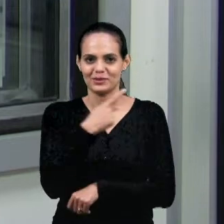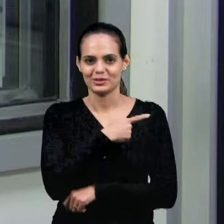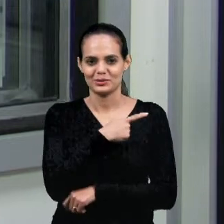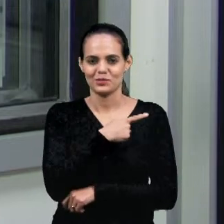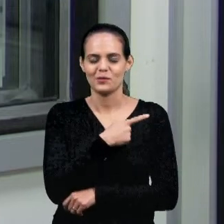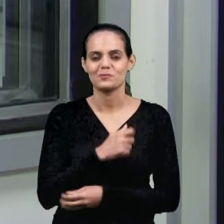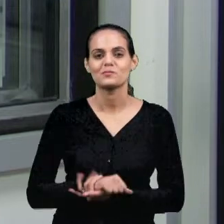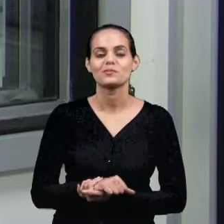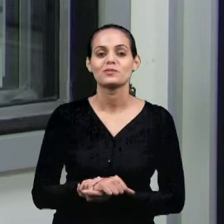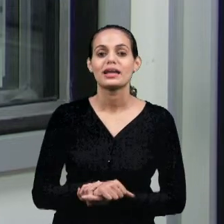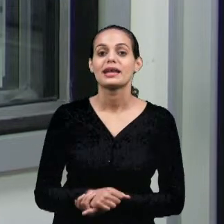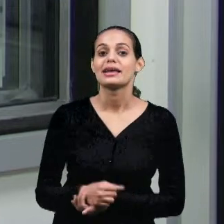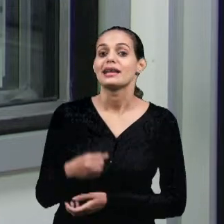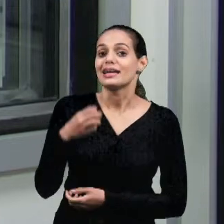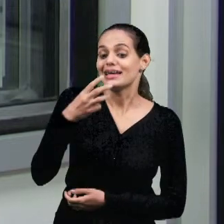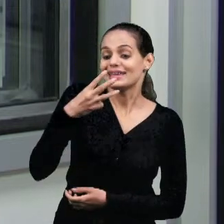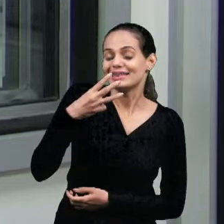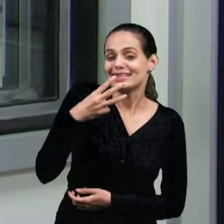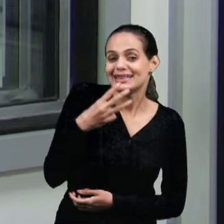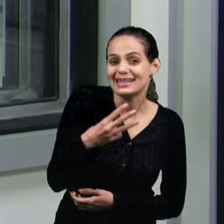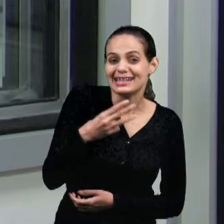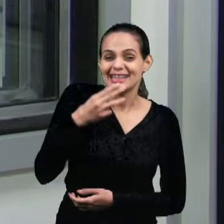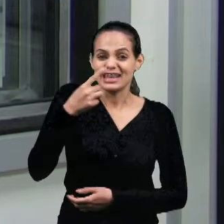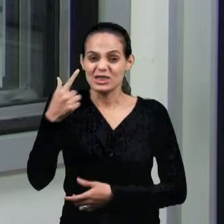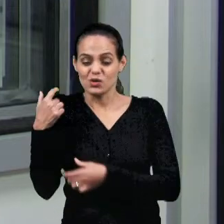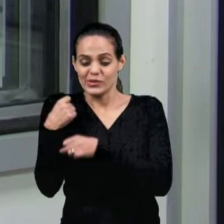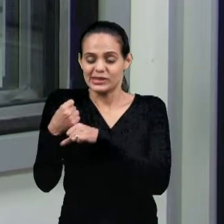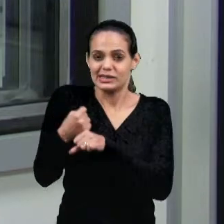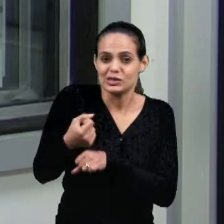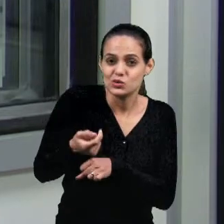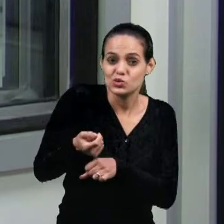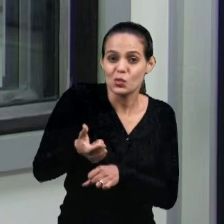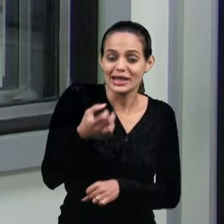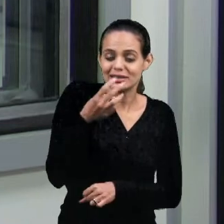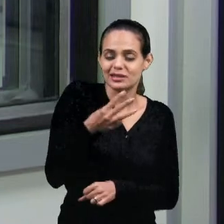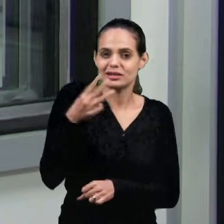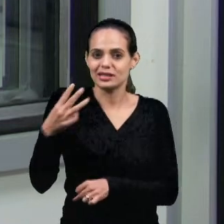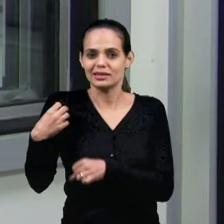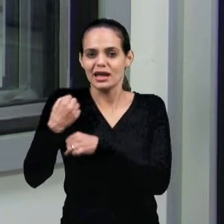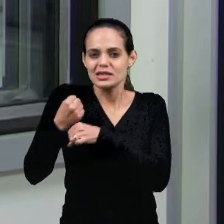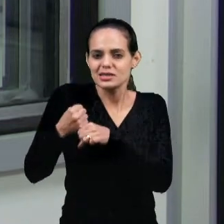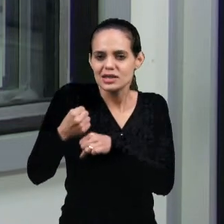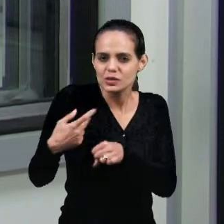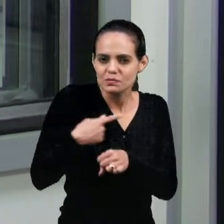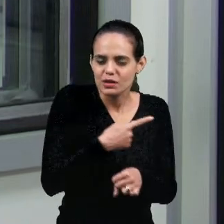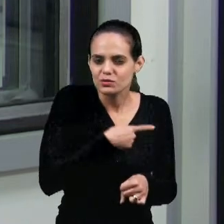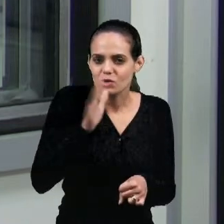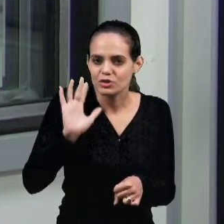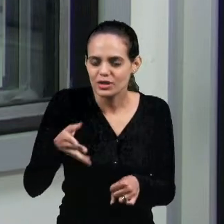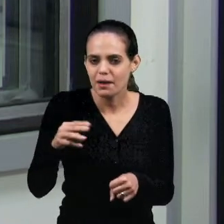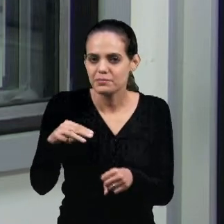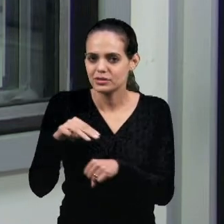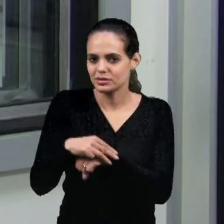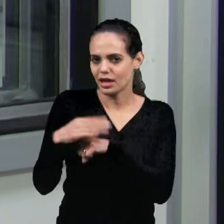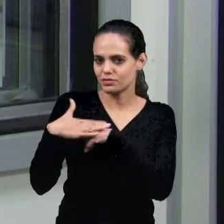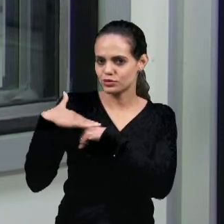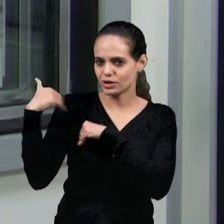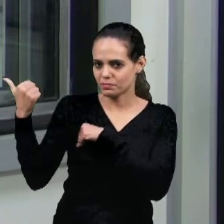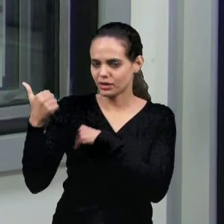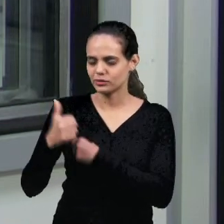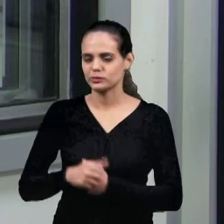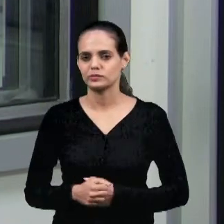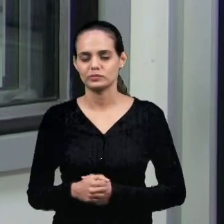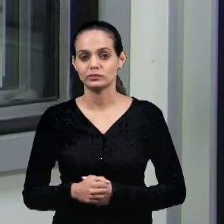São 32 para 33 anos no ministério. E o ministério é